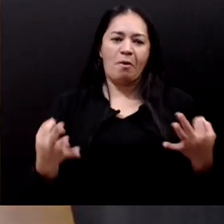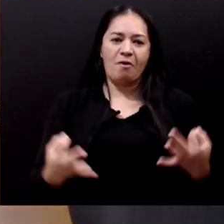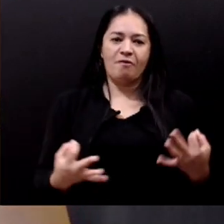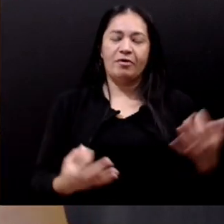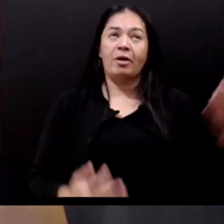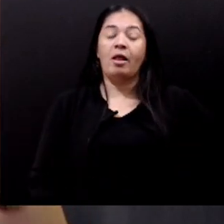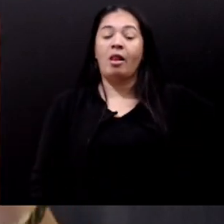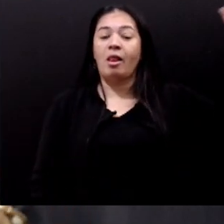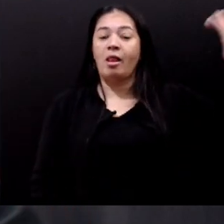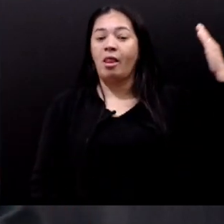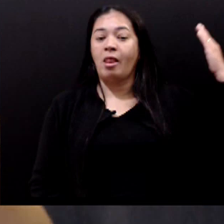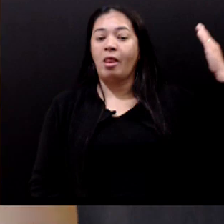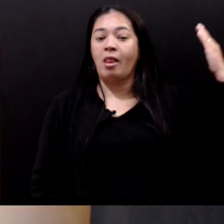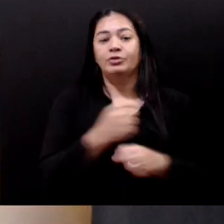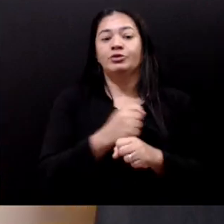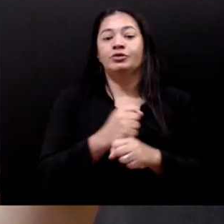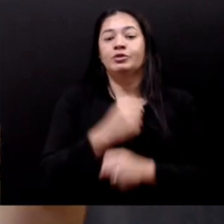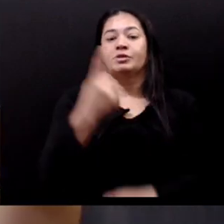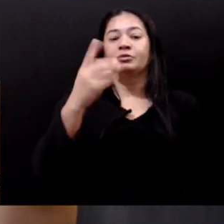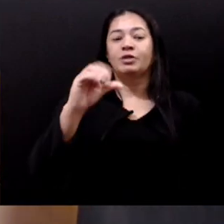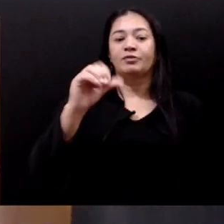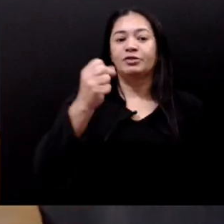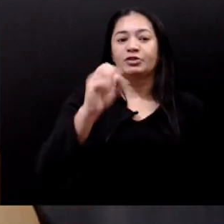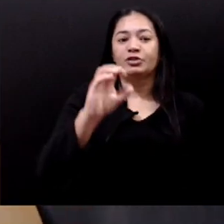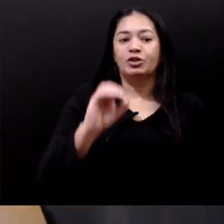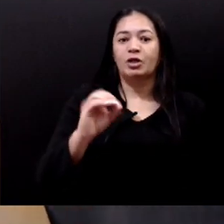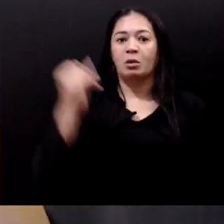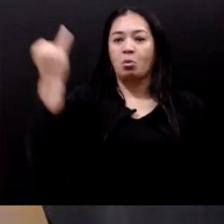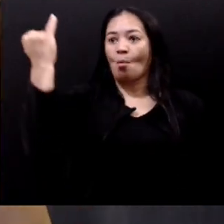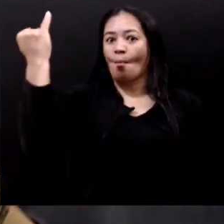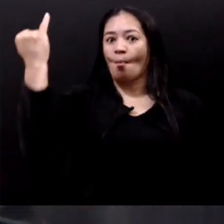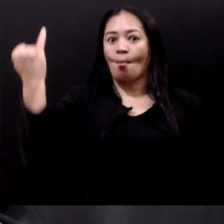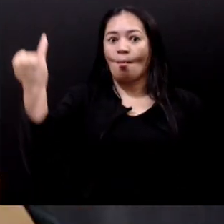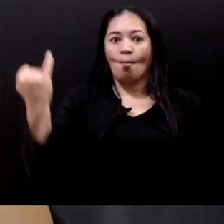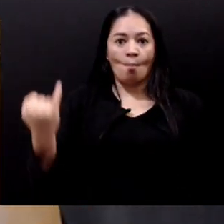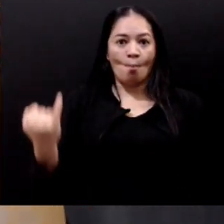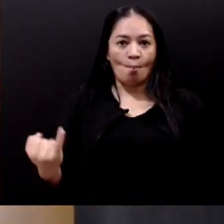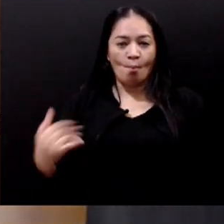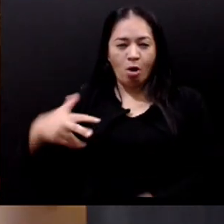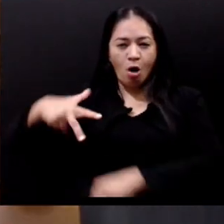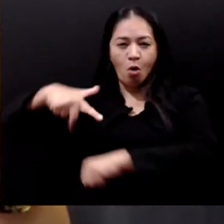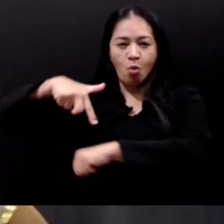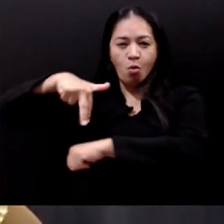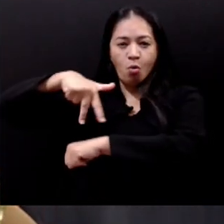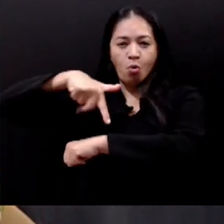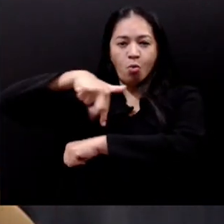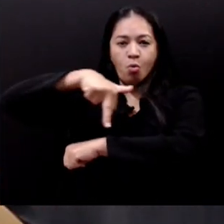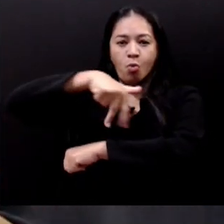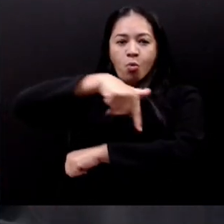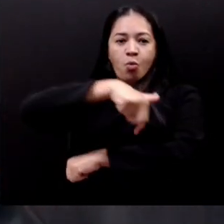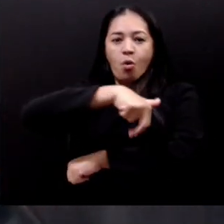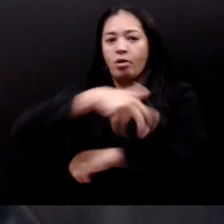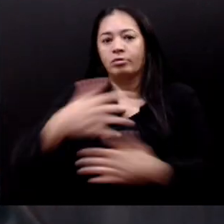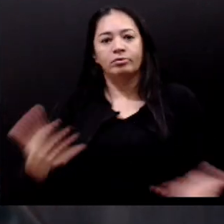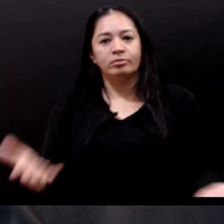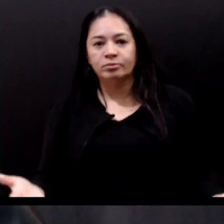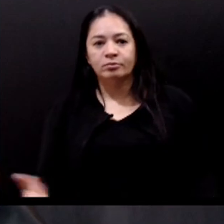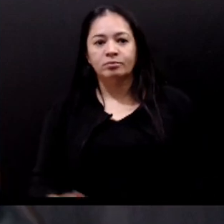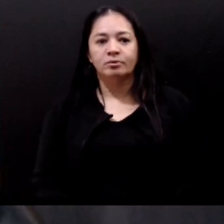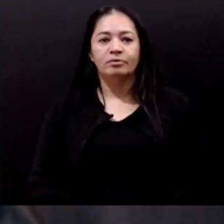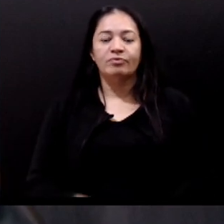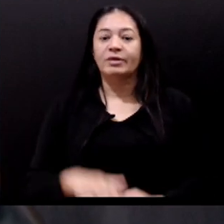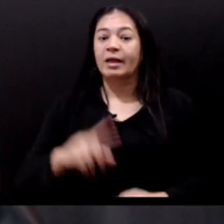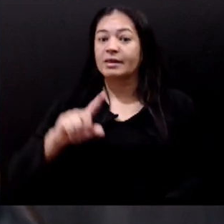80, 90 era a magérrima de passarela, né, Verdade. modelo Gisele Bündchen, assim, depois se tornou a